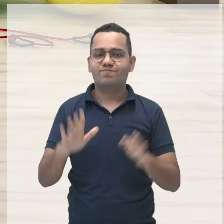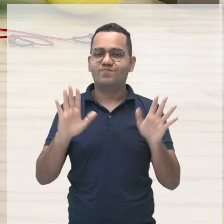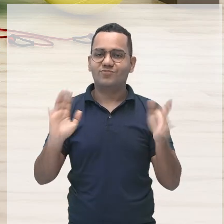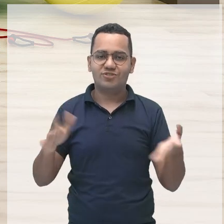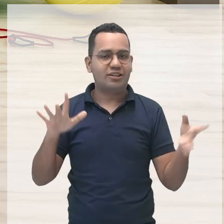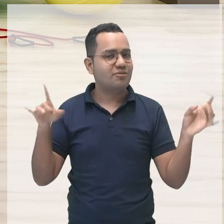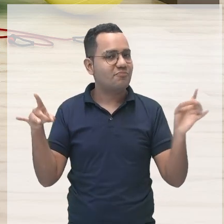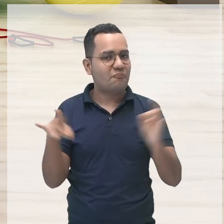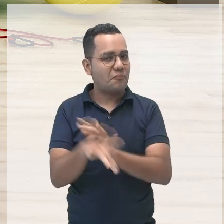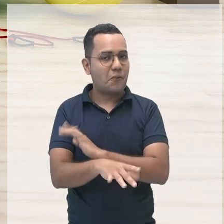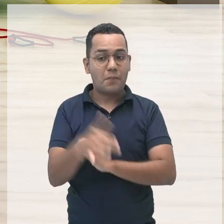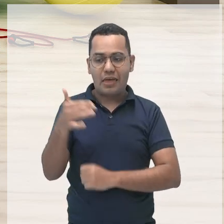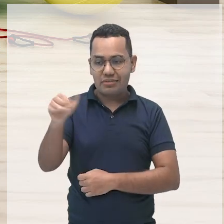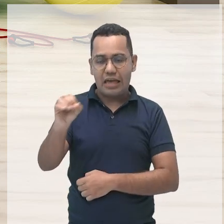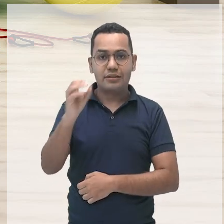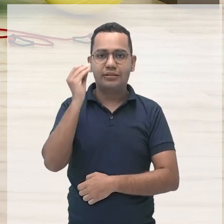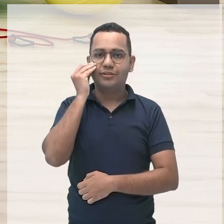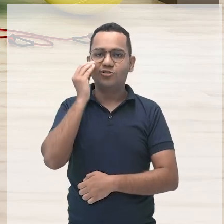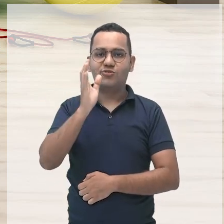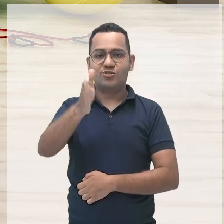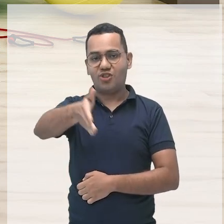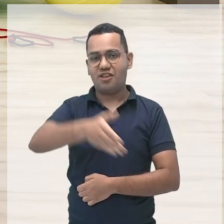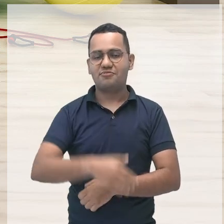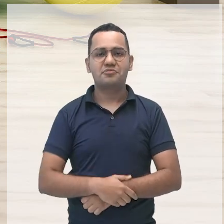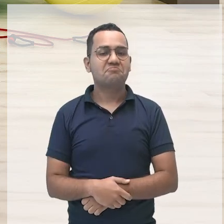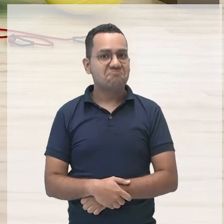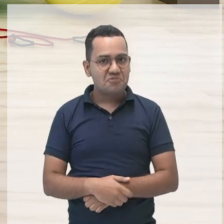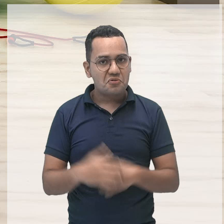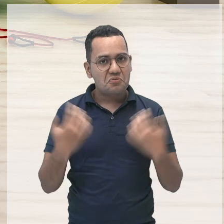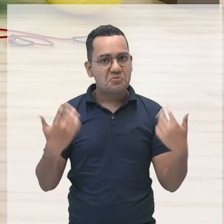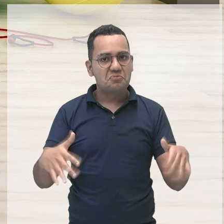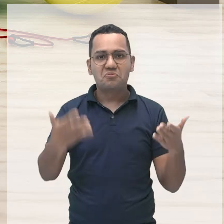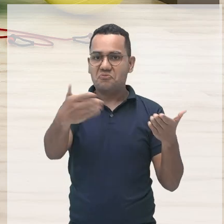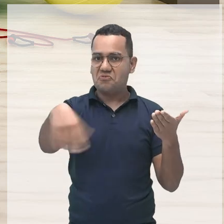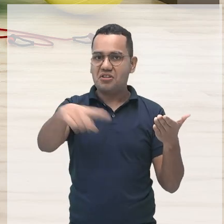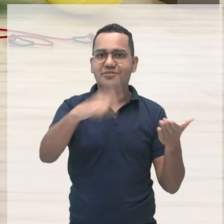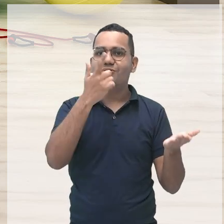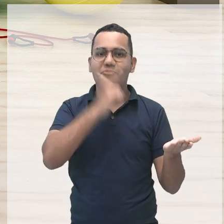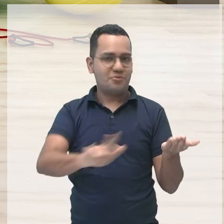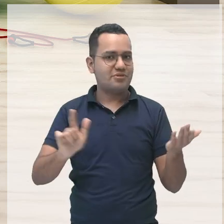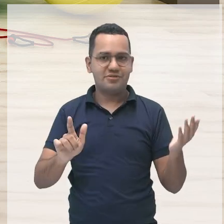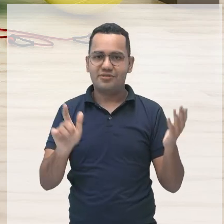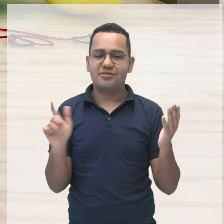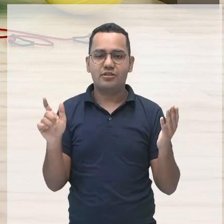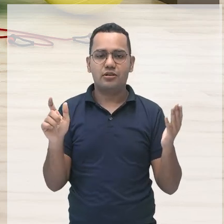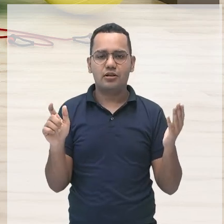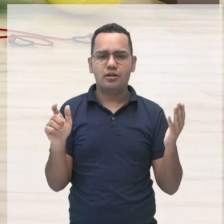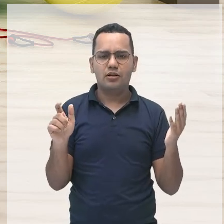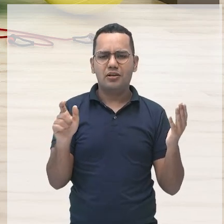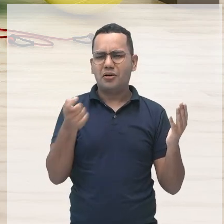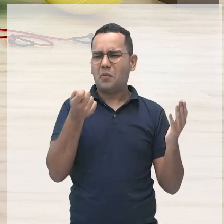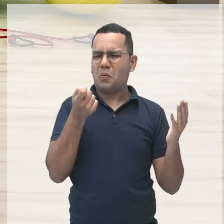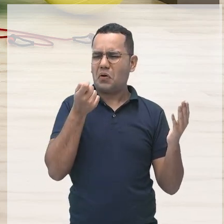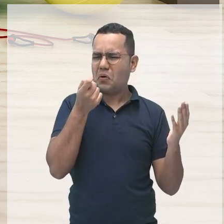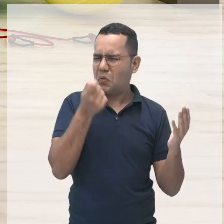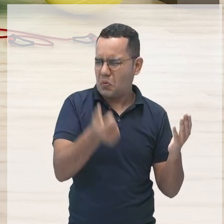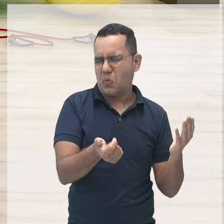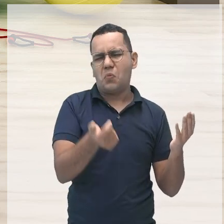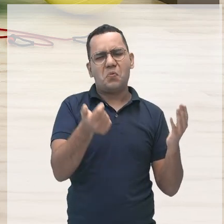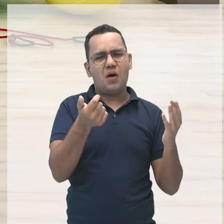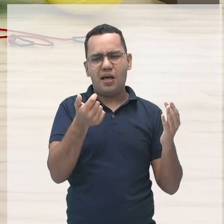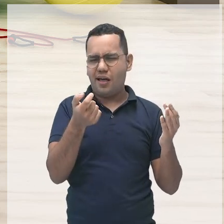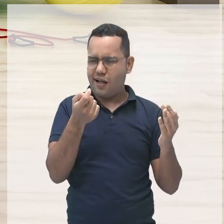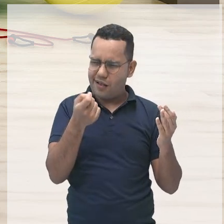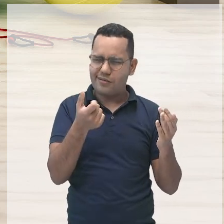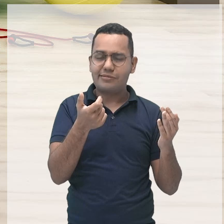10. Muito bem. Olha só, vocês estão conseguindo, juntamente aqui comigo, quase concluir uma sessão de